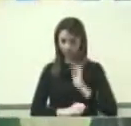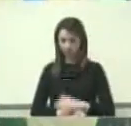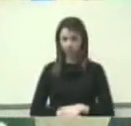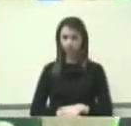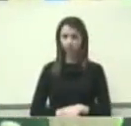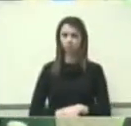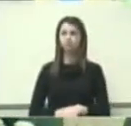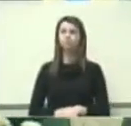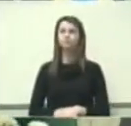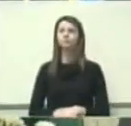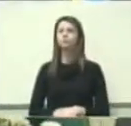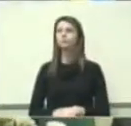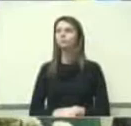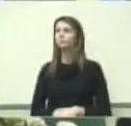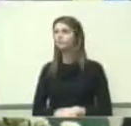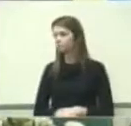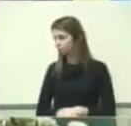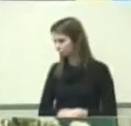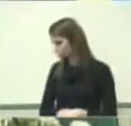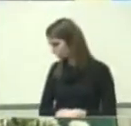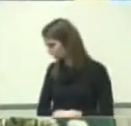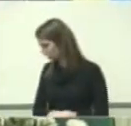aleluia aleluia